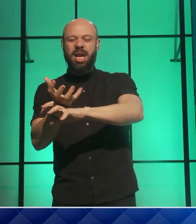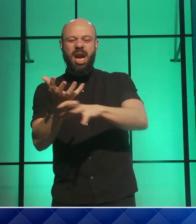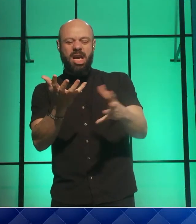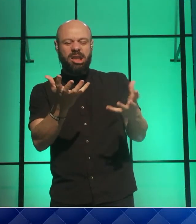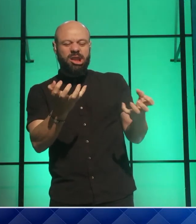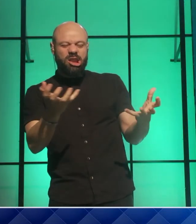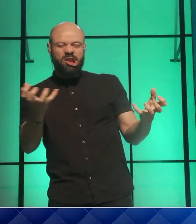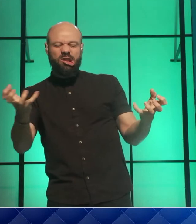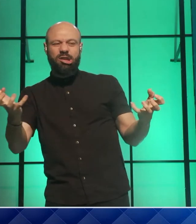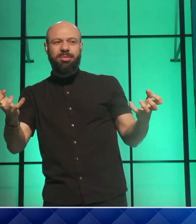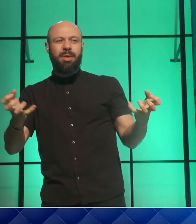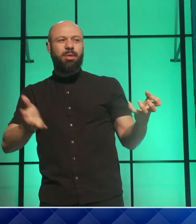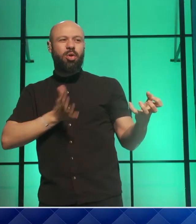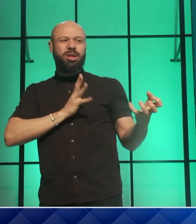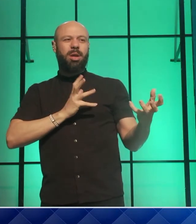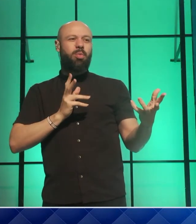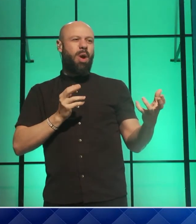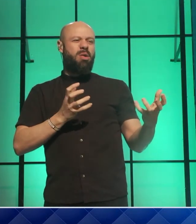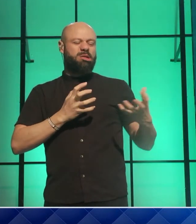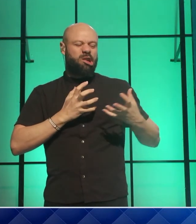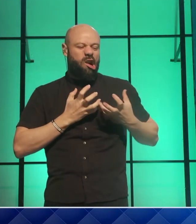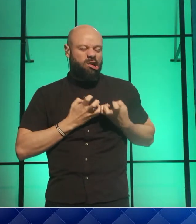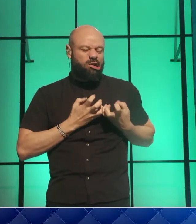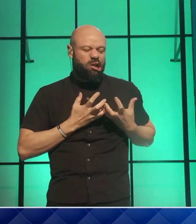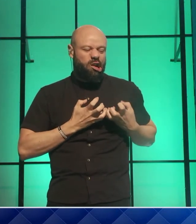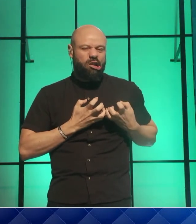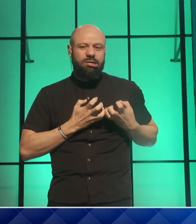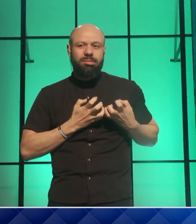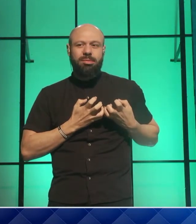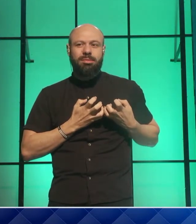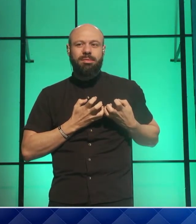coração. E eu esqueço até de comer.